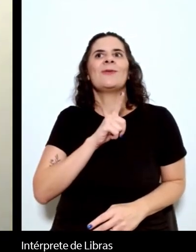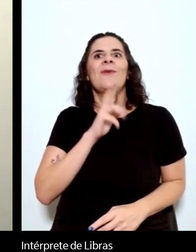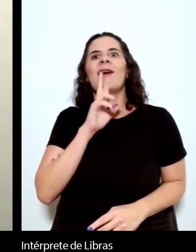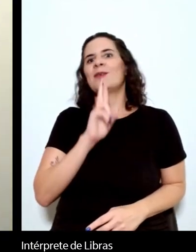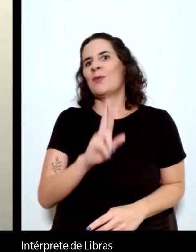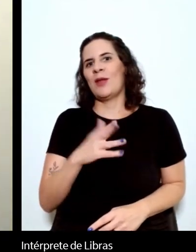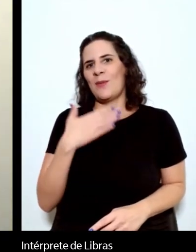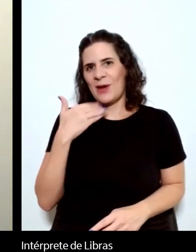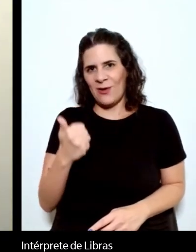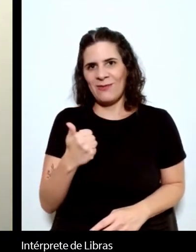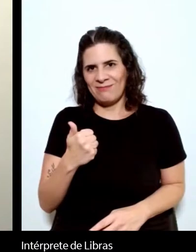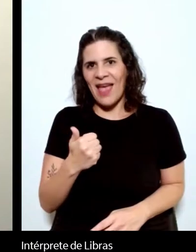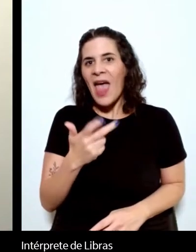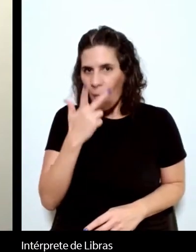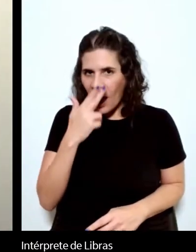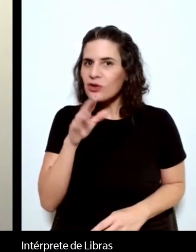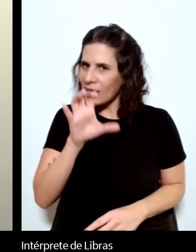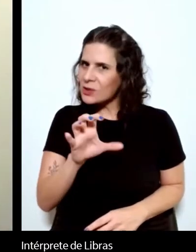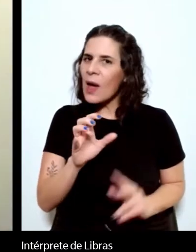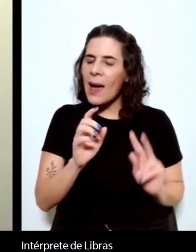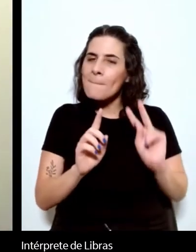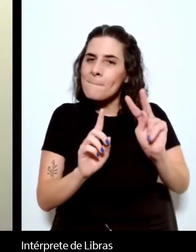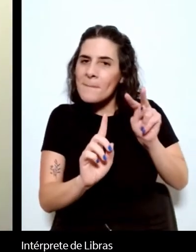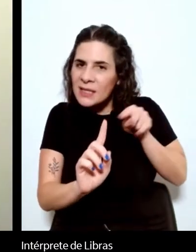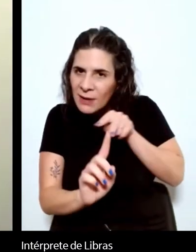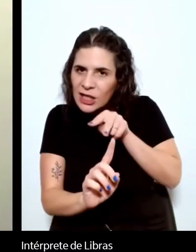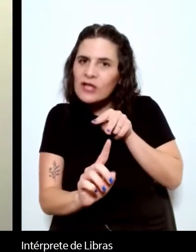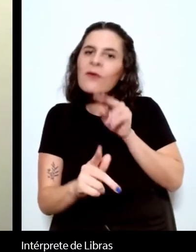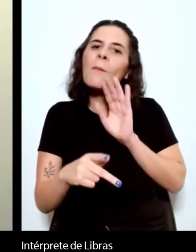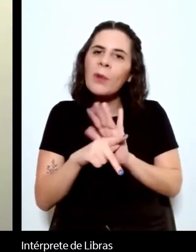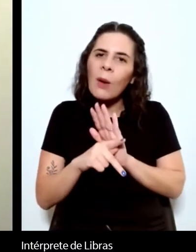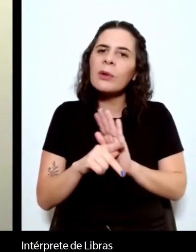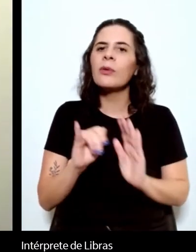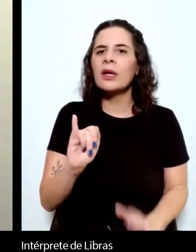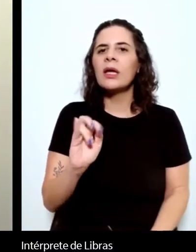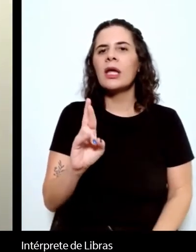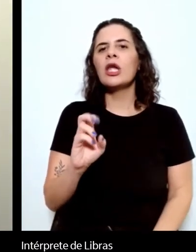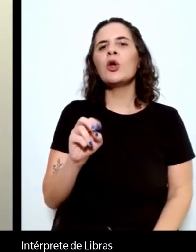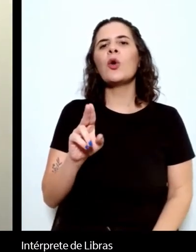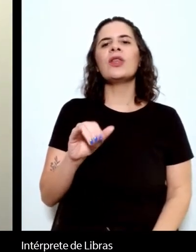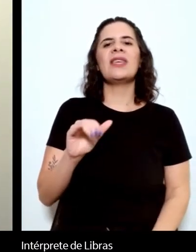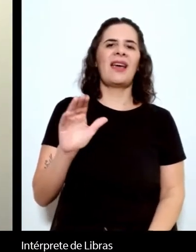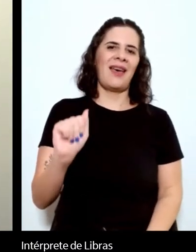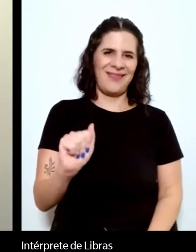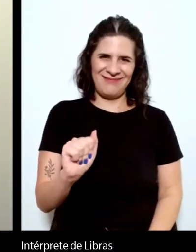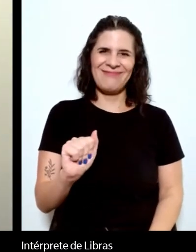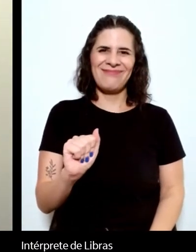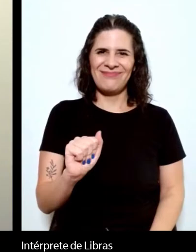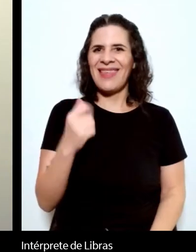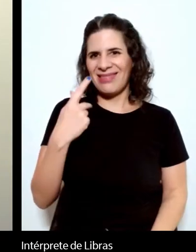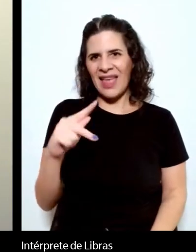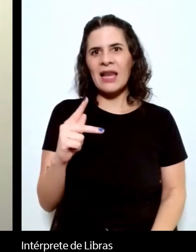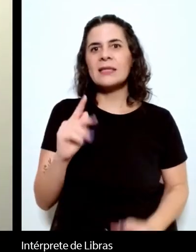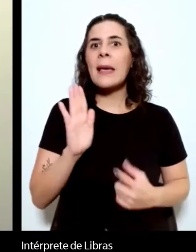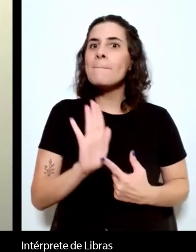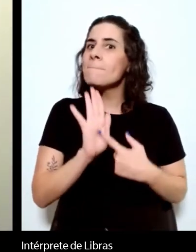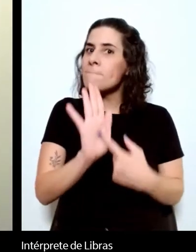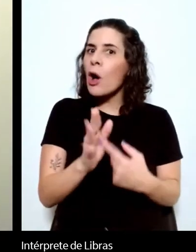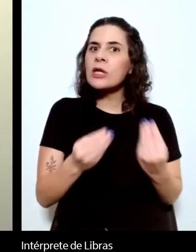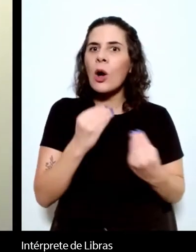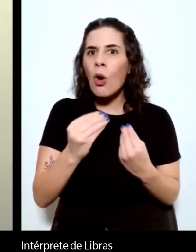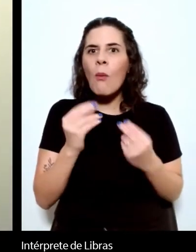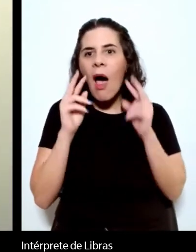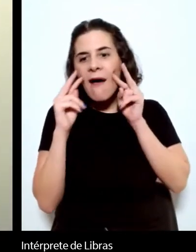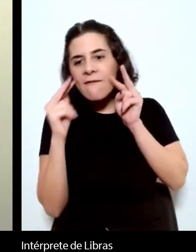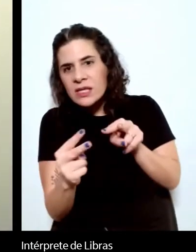ponto de vista irônico que é o que passa a a visão de mundo e do Brasil e a visão da